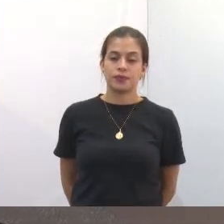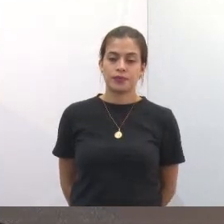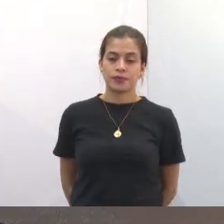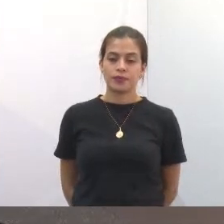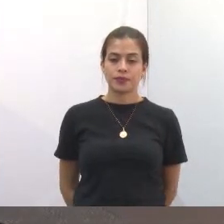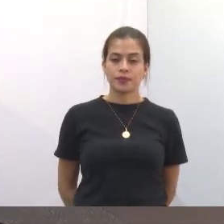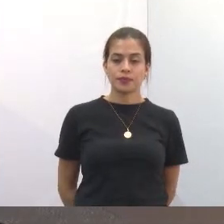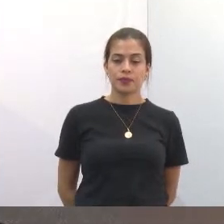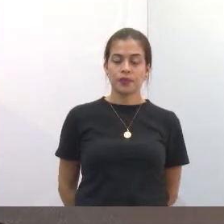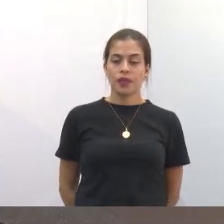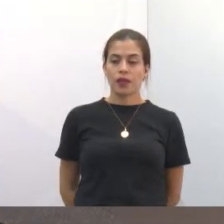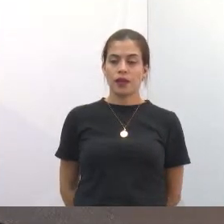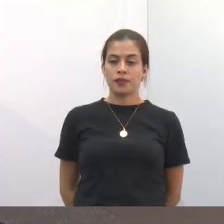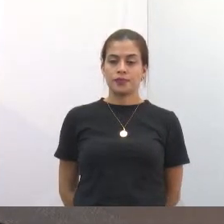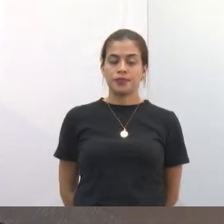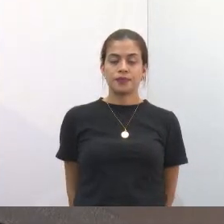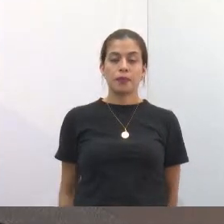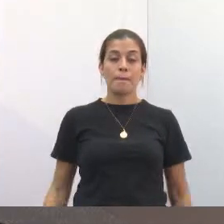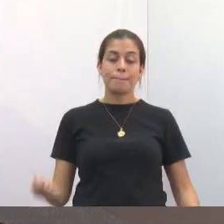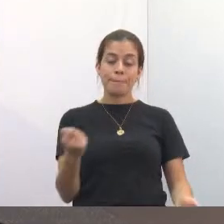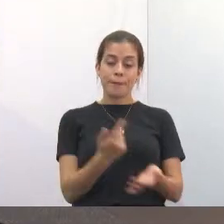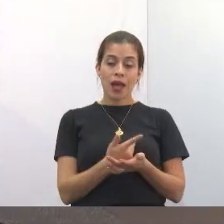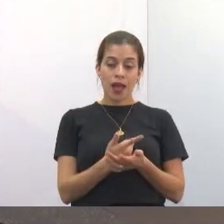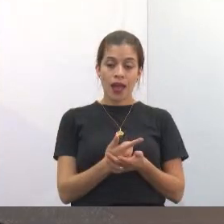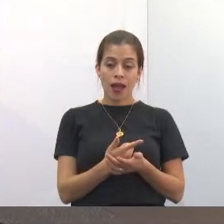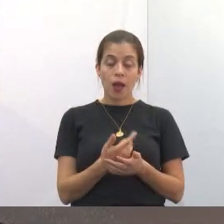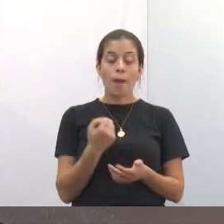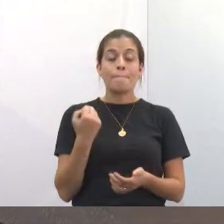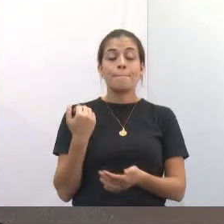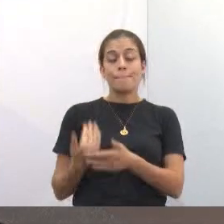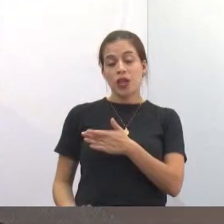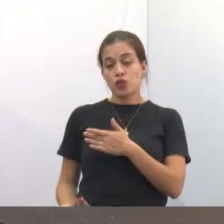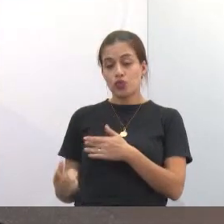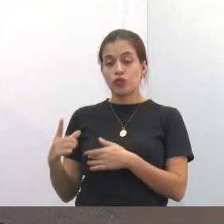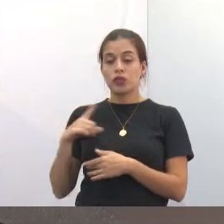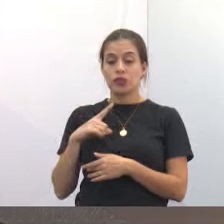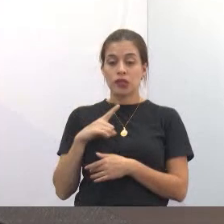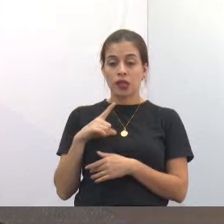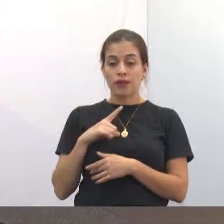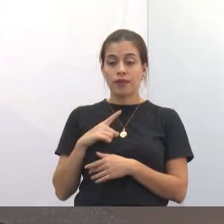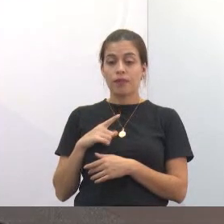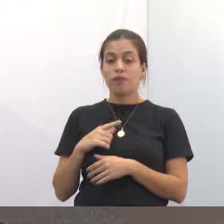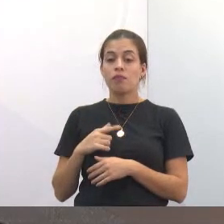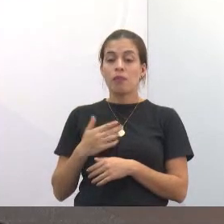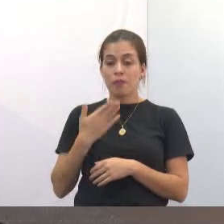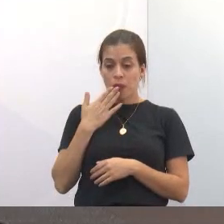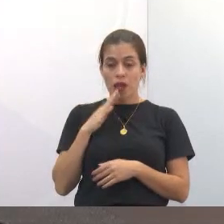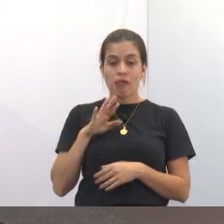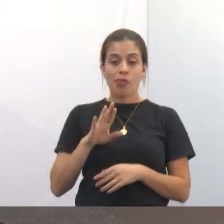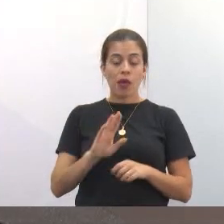pelo ressarcimento dos danos, comprometendo e restaurar as